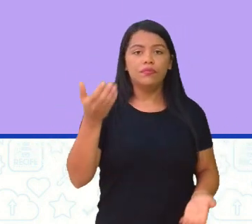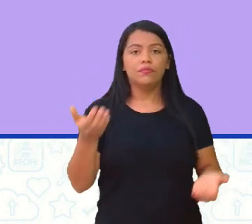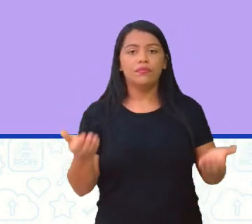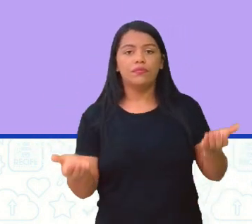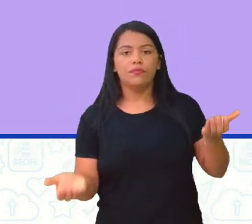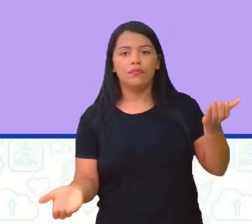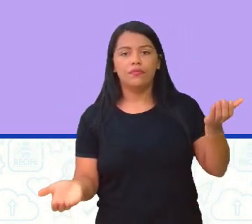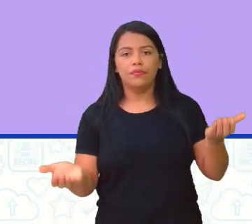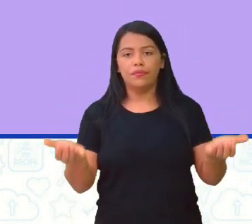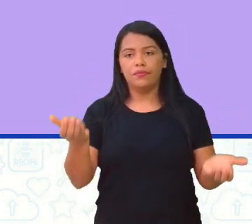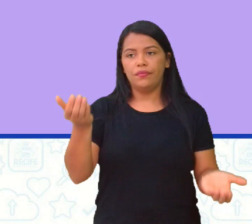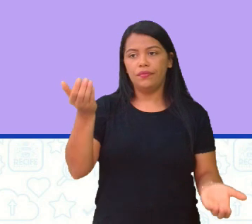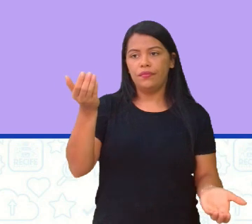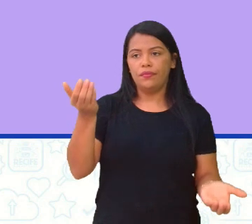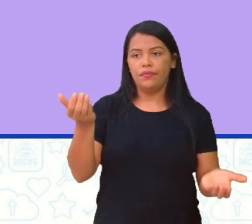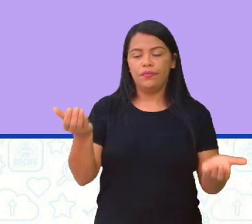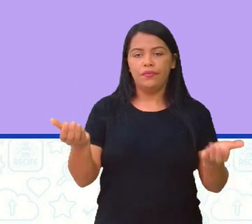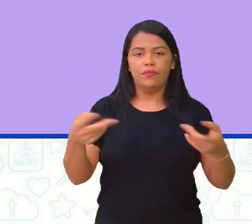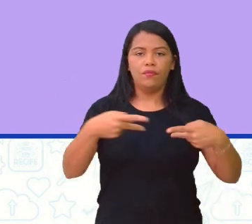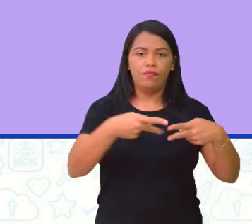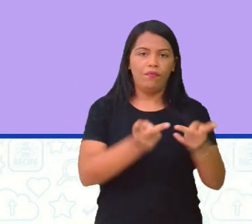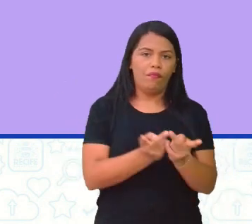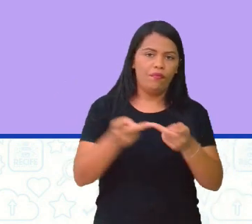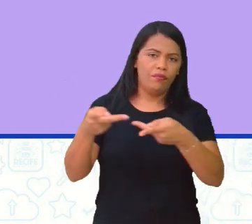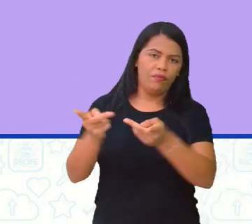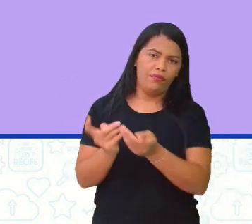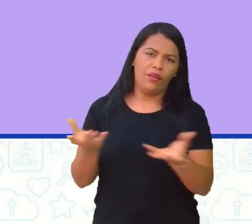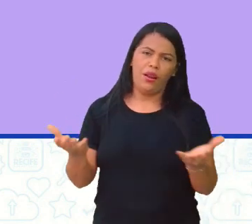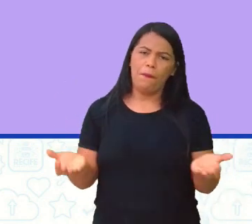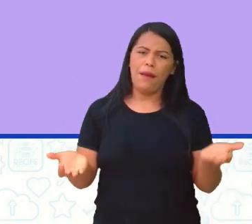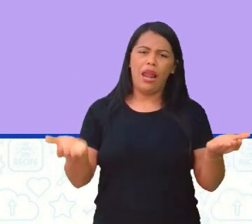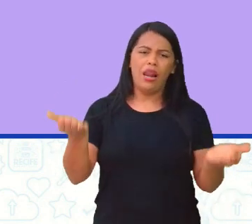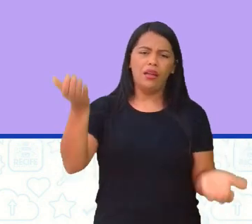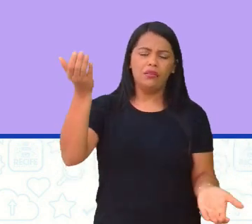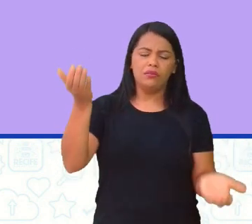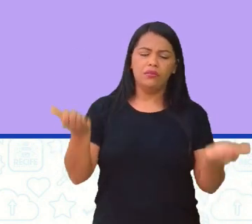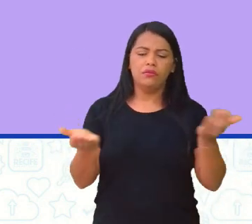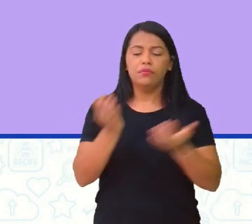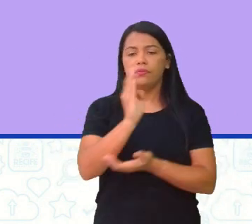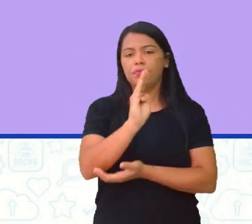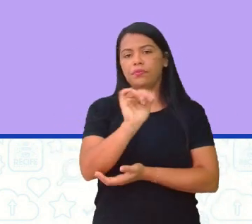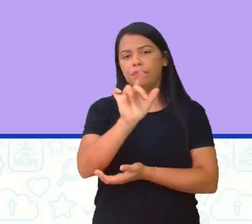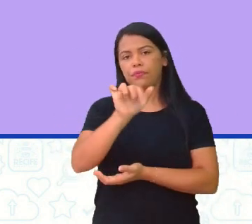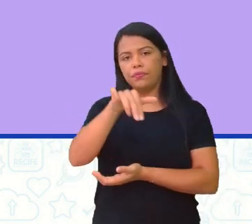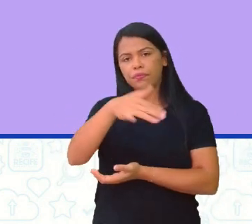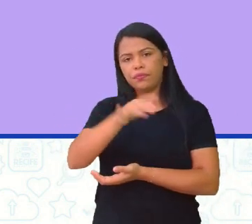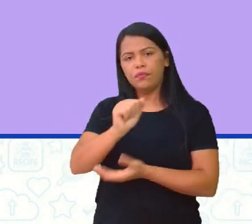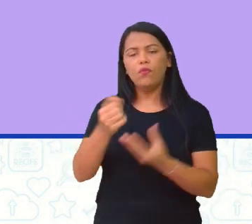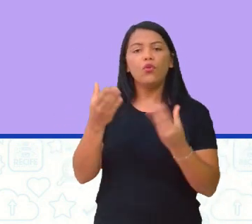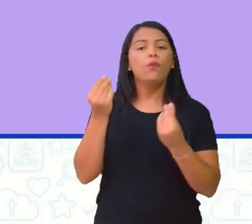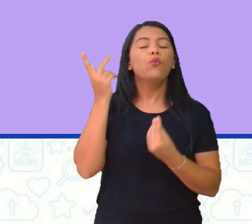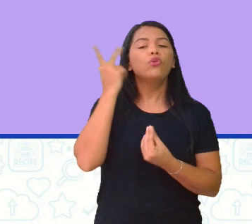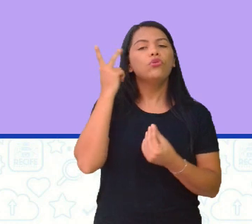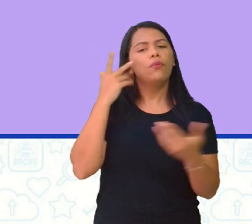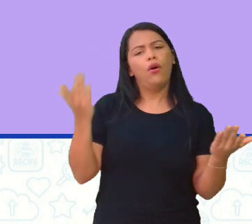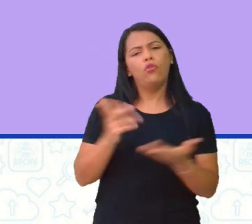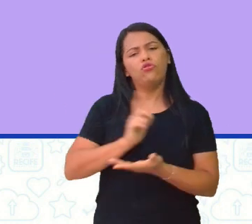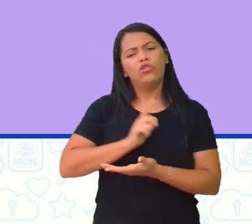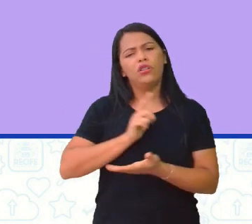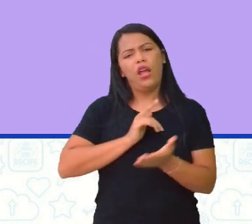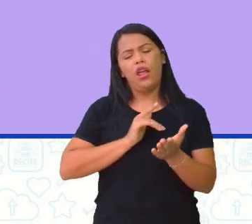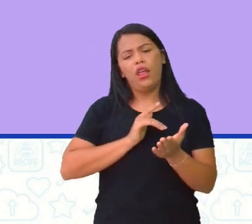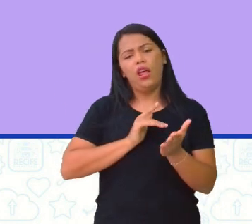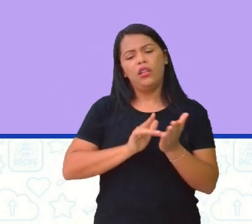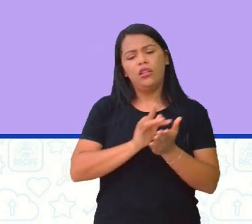2 pratos. Essa era uma balança muito comum antigamente, hoje você tem a digital,